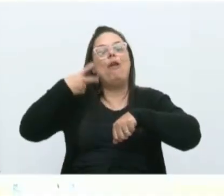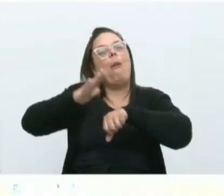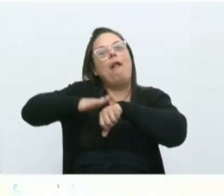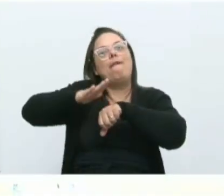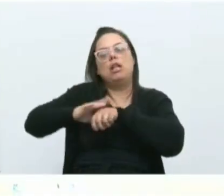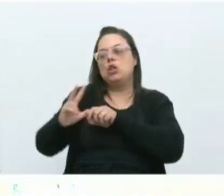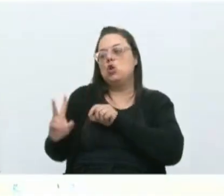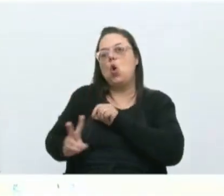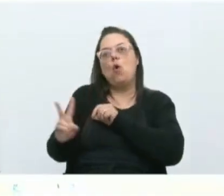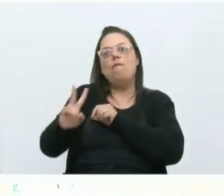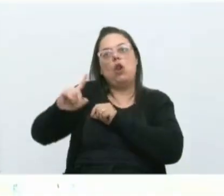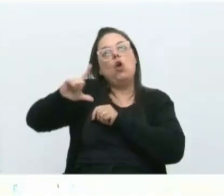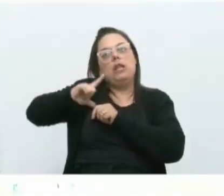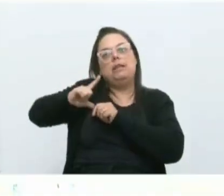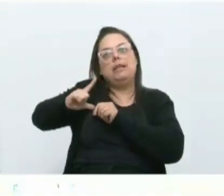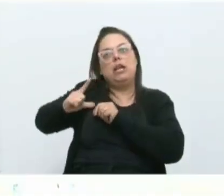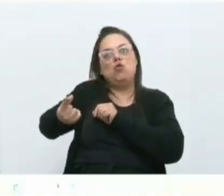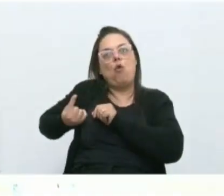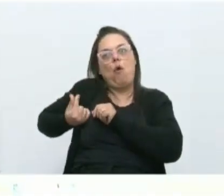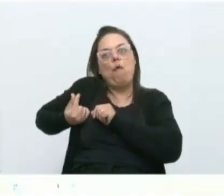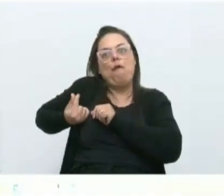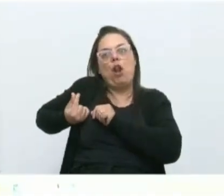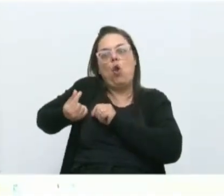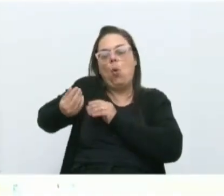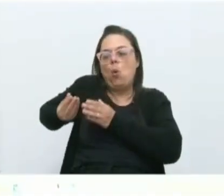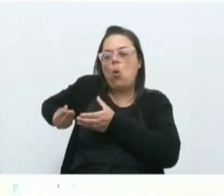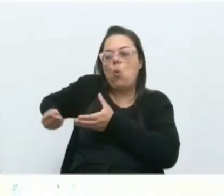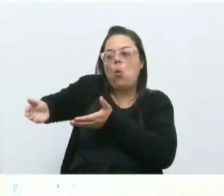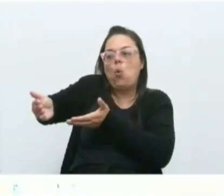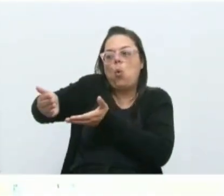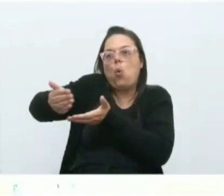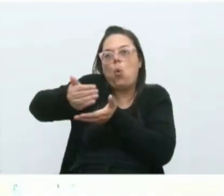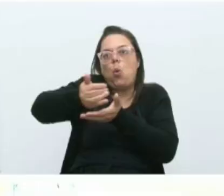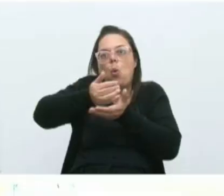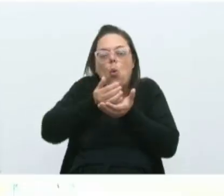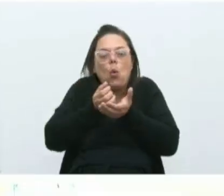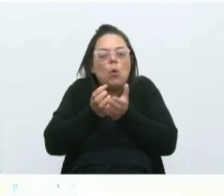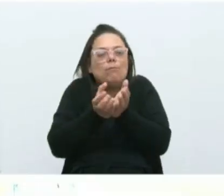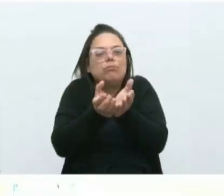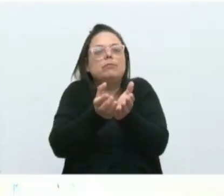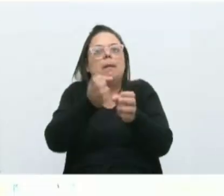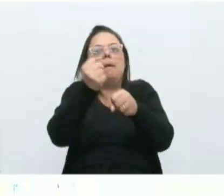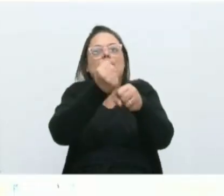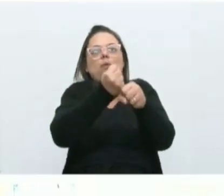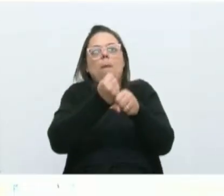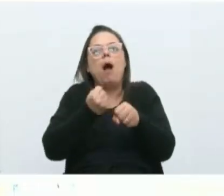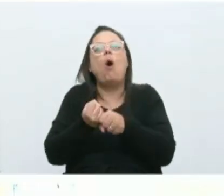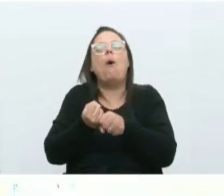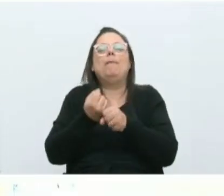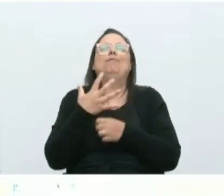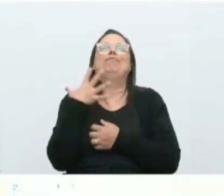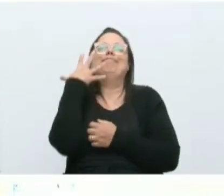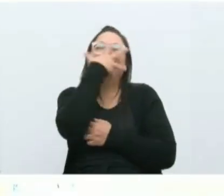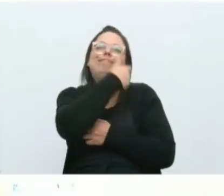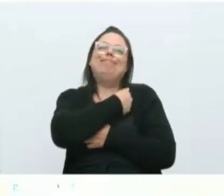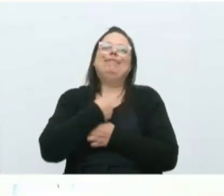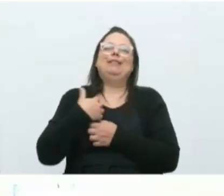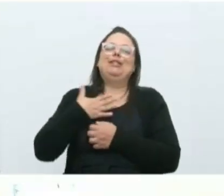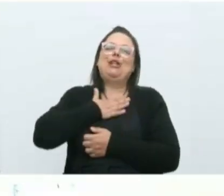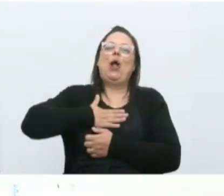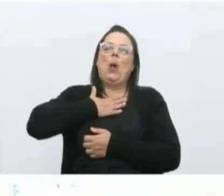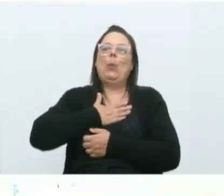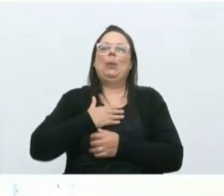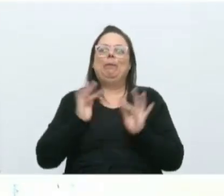os valores que tinham e cederam para fazer uma obra considerável. Então, foi algo que a gente fica muito feliz de ter realizado, né,